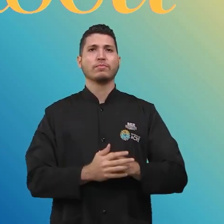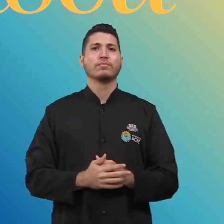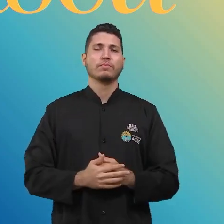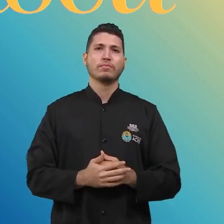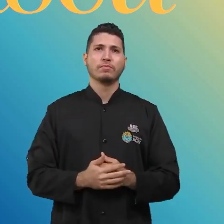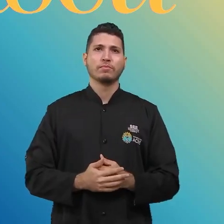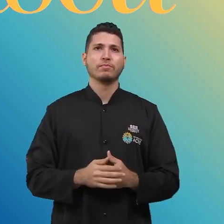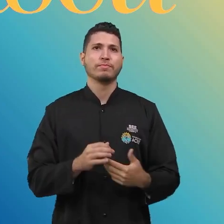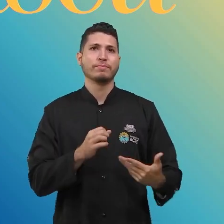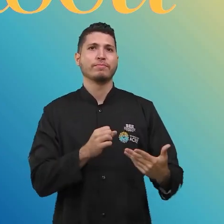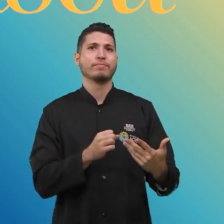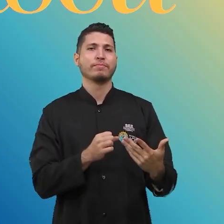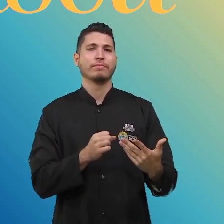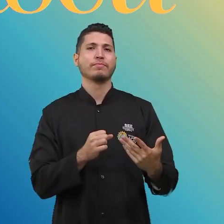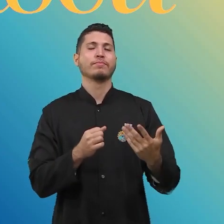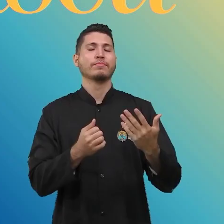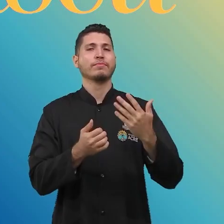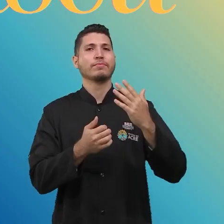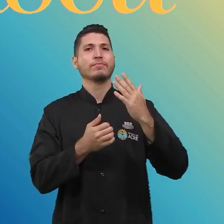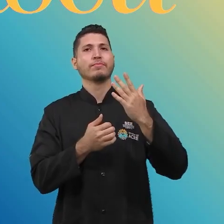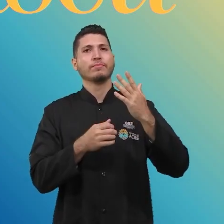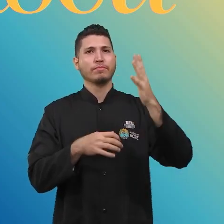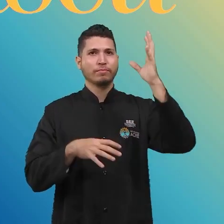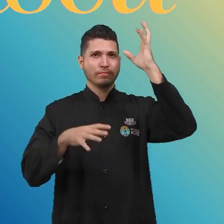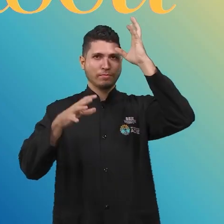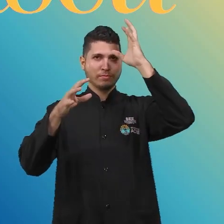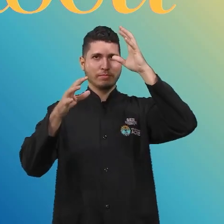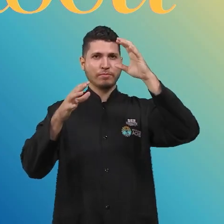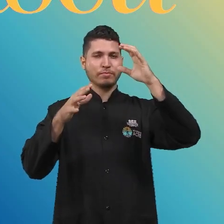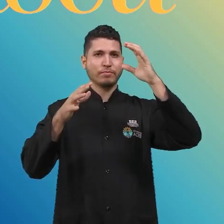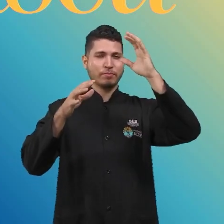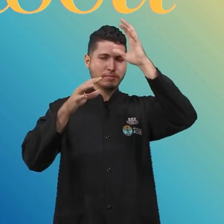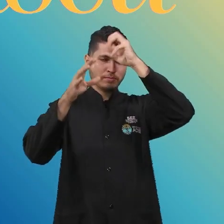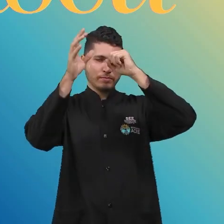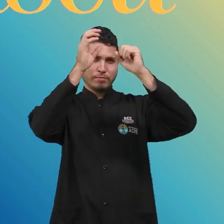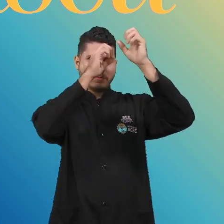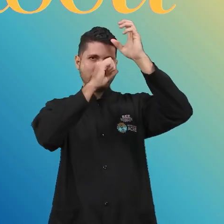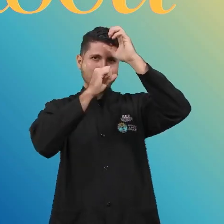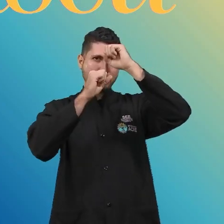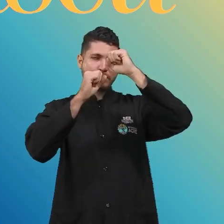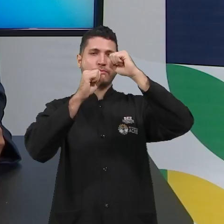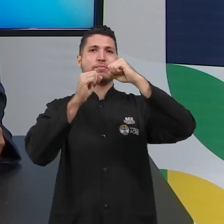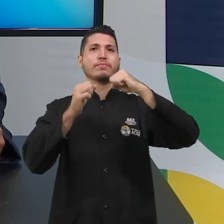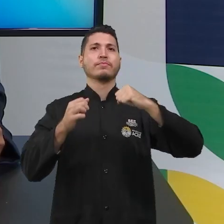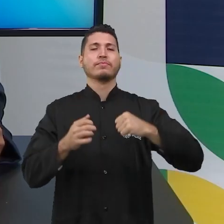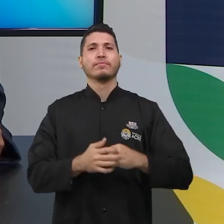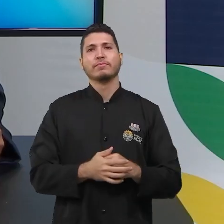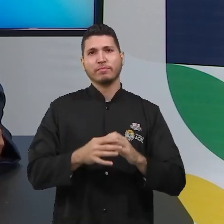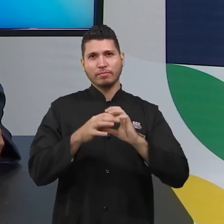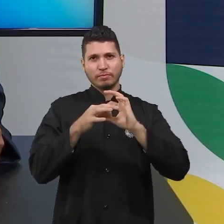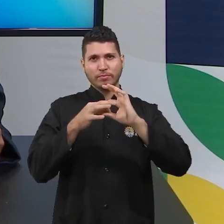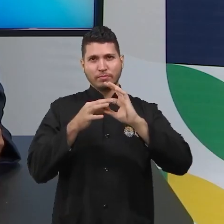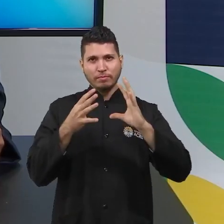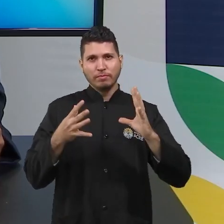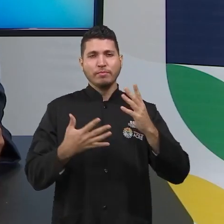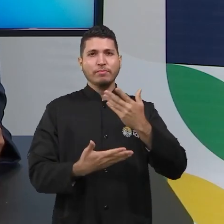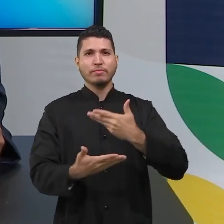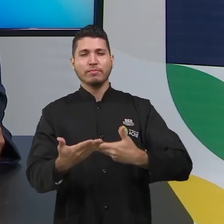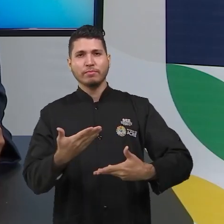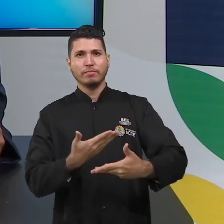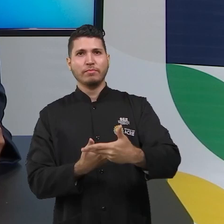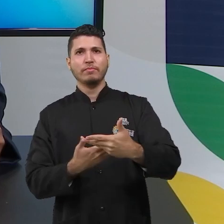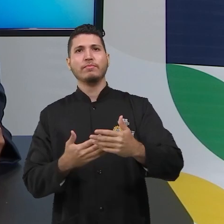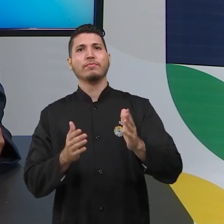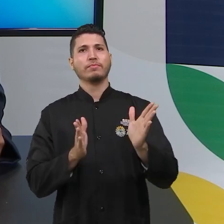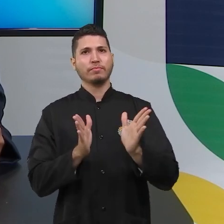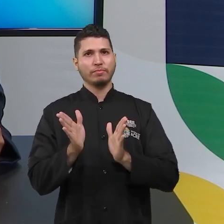ao saber, promovendo um aprendizado mais livre, interativo e acessível. Então, se